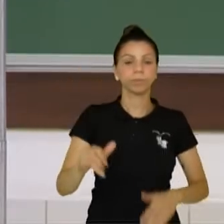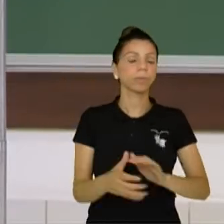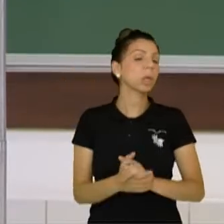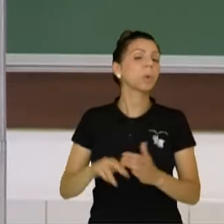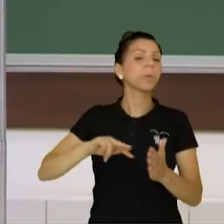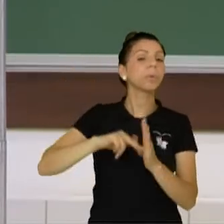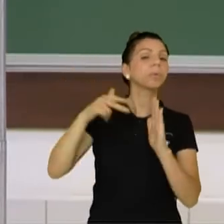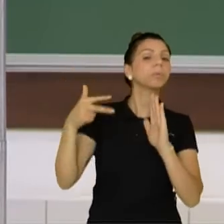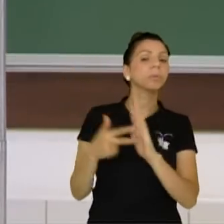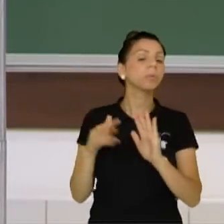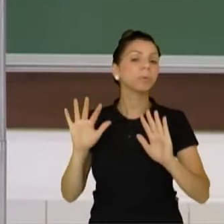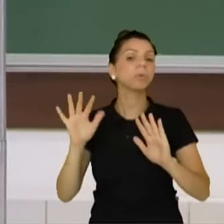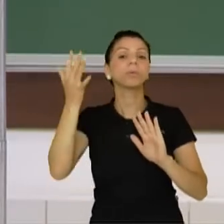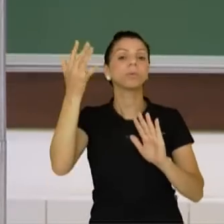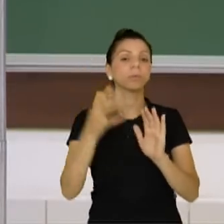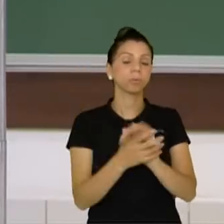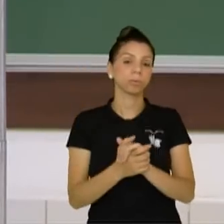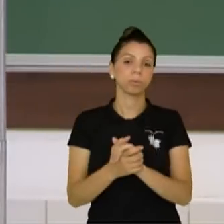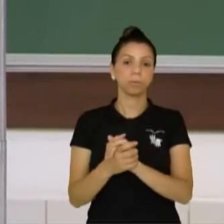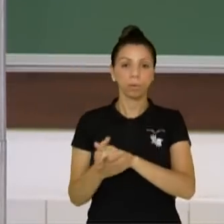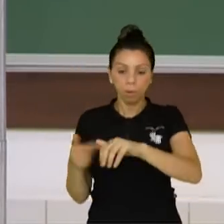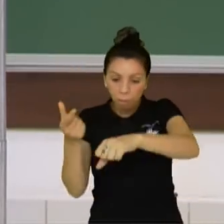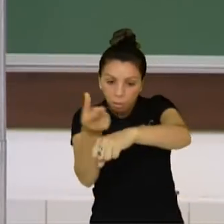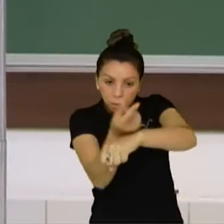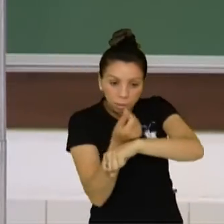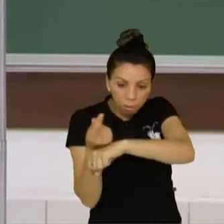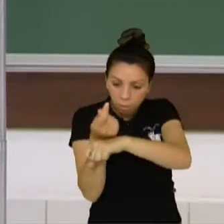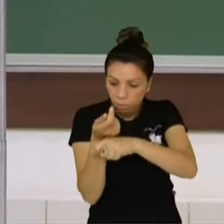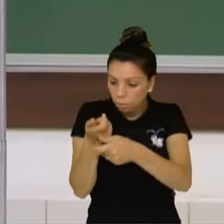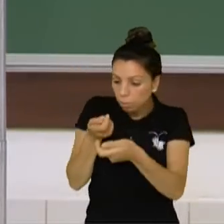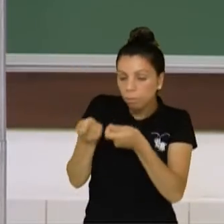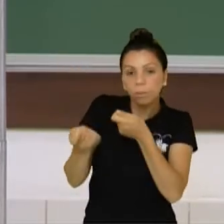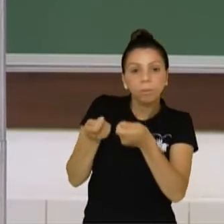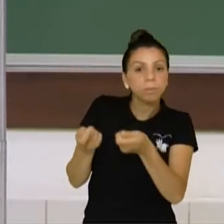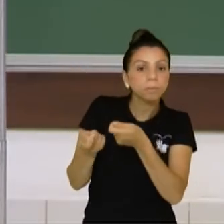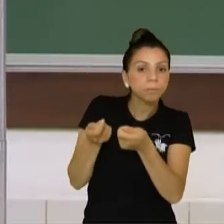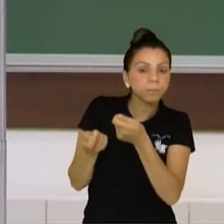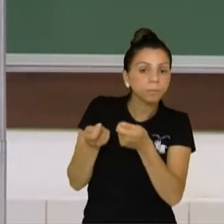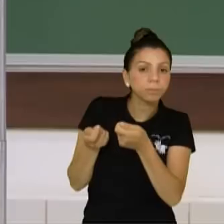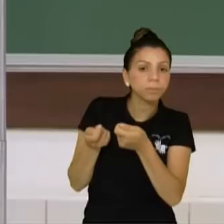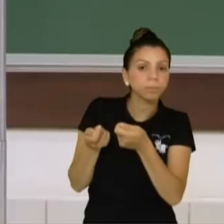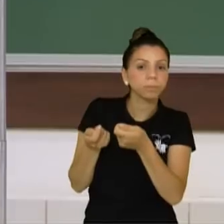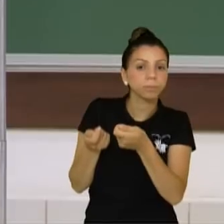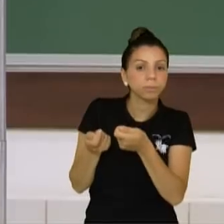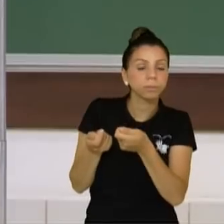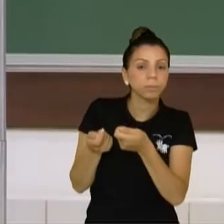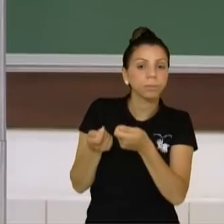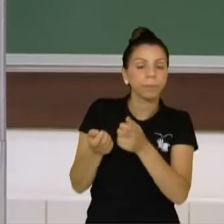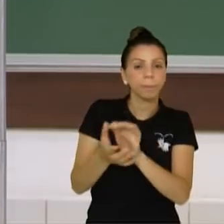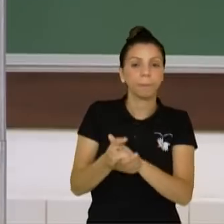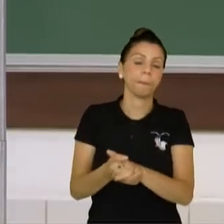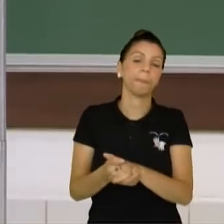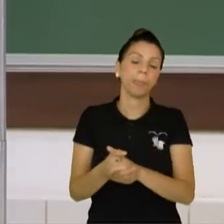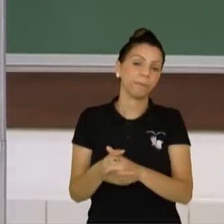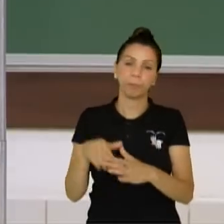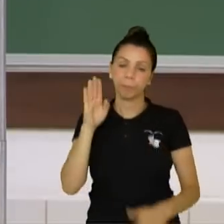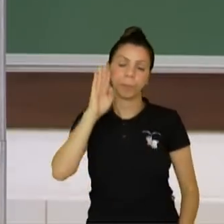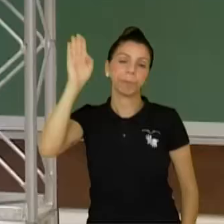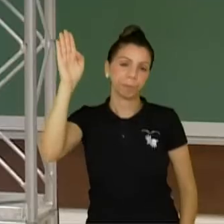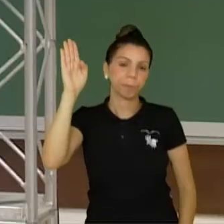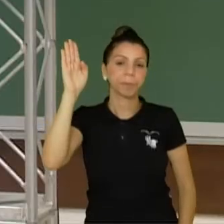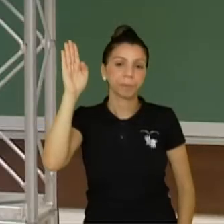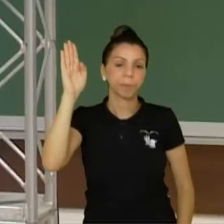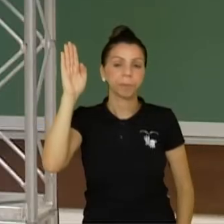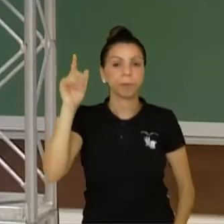que aconteceu? Esse capitalismo monopolista, ele foi um fato fundamental